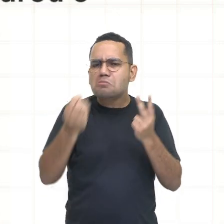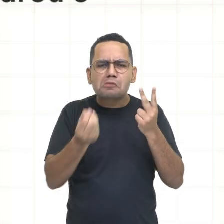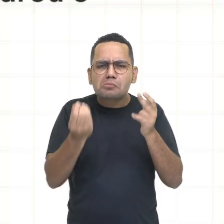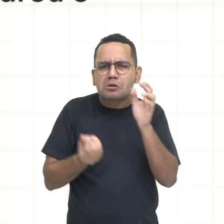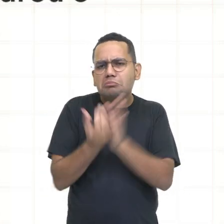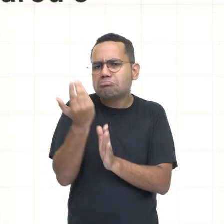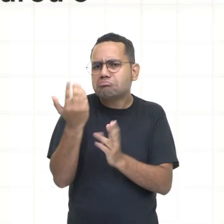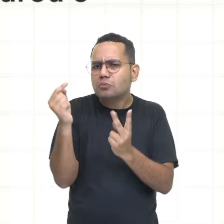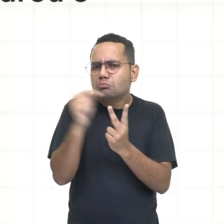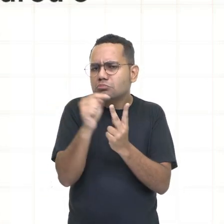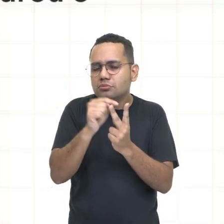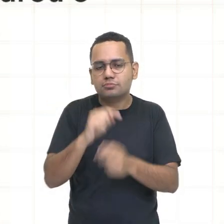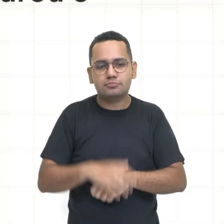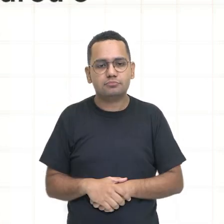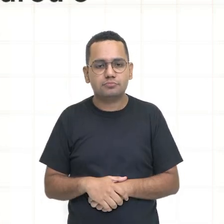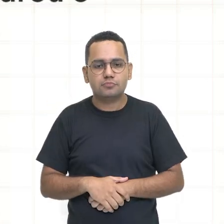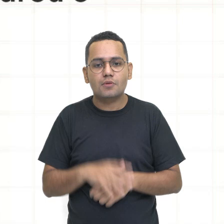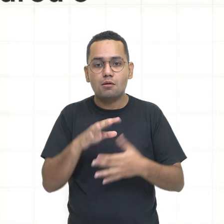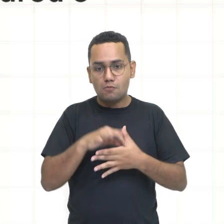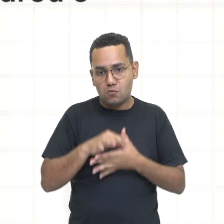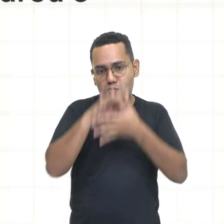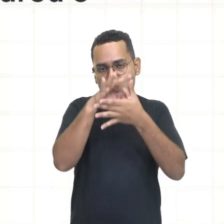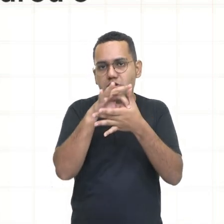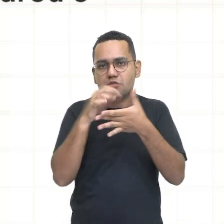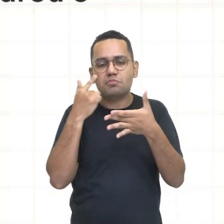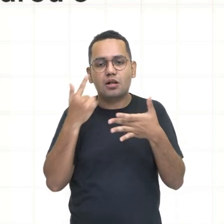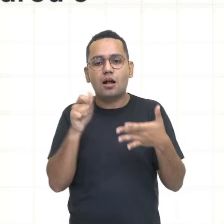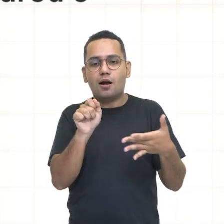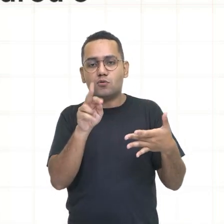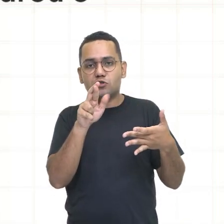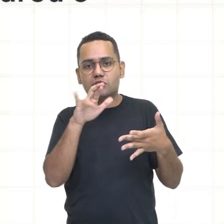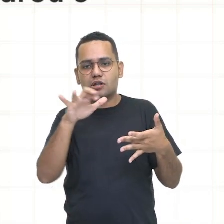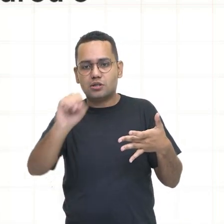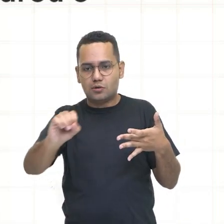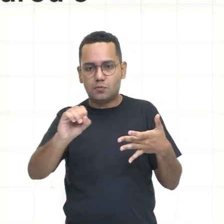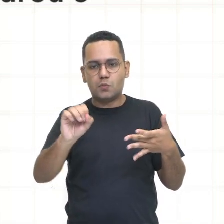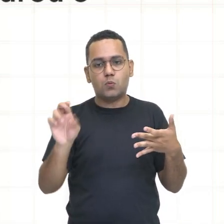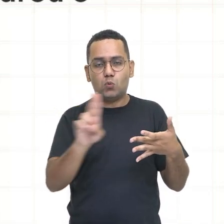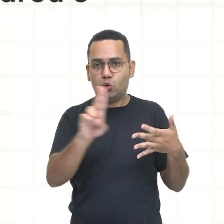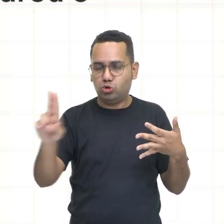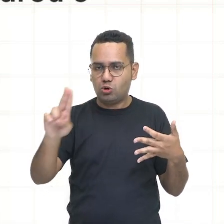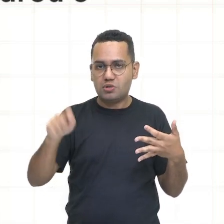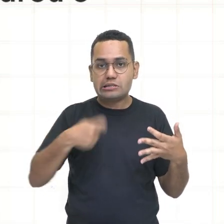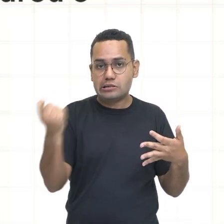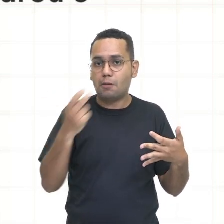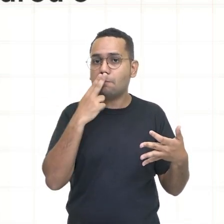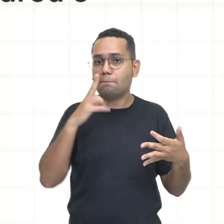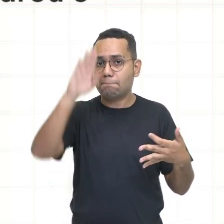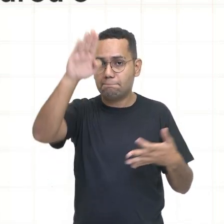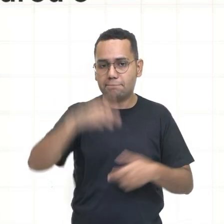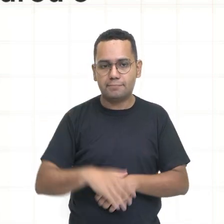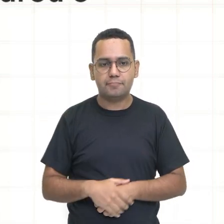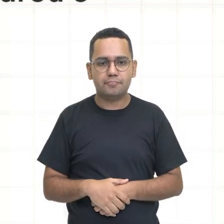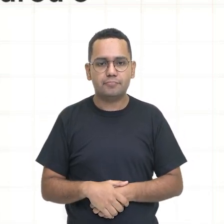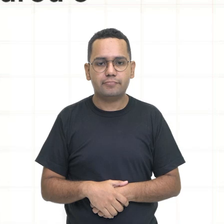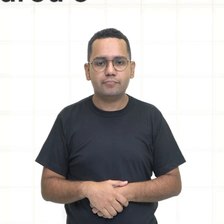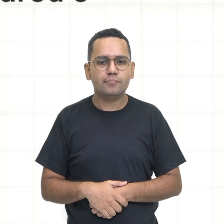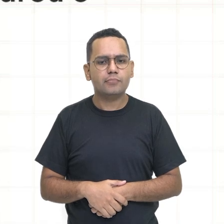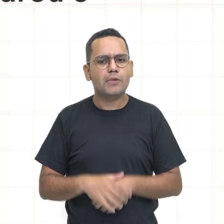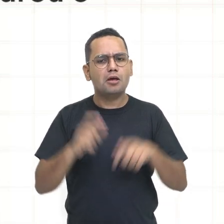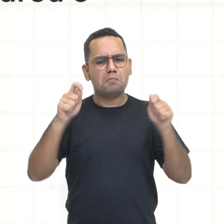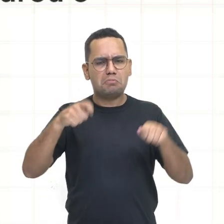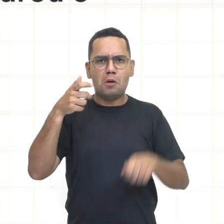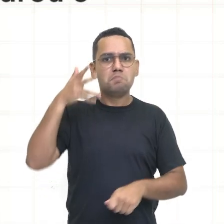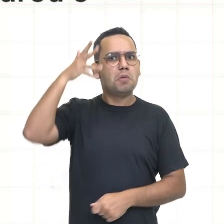ela. O líder do partido foi o austríaco Adolf Hitler. Conhecido por sua grande capacidade